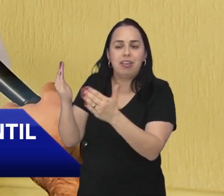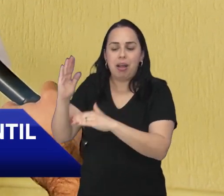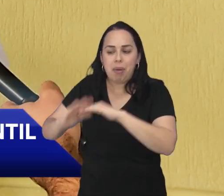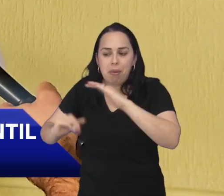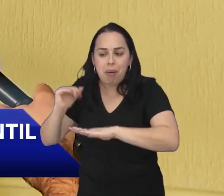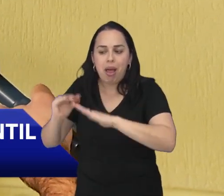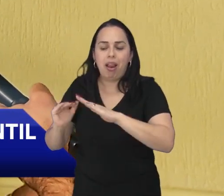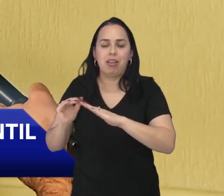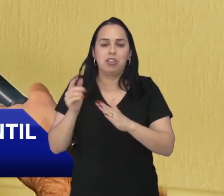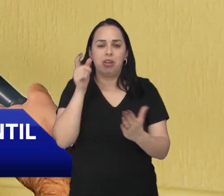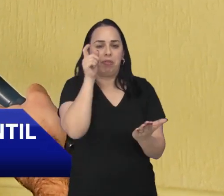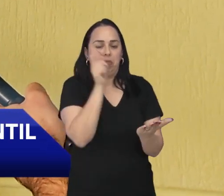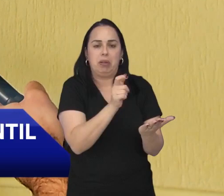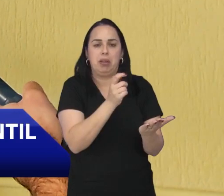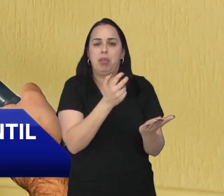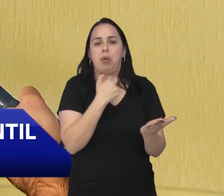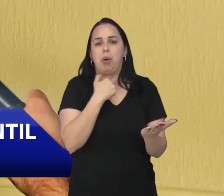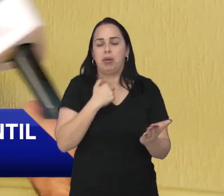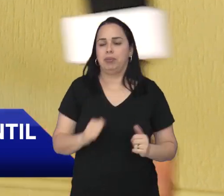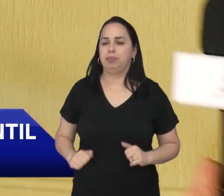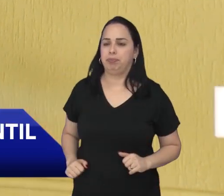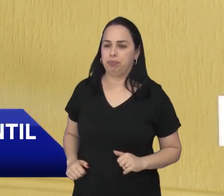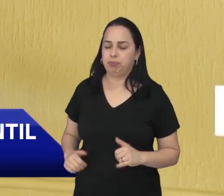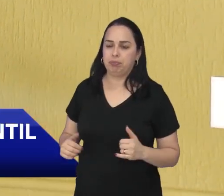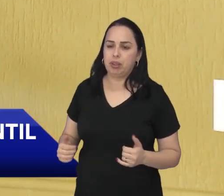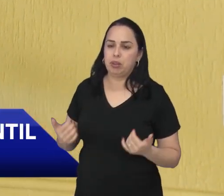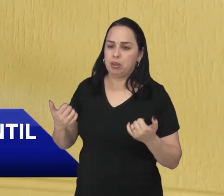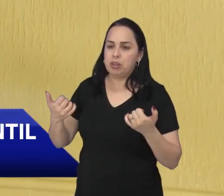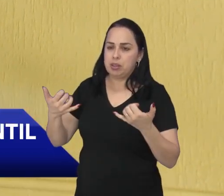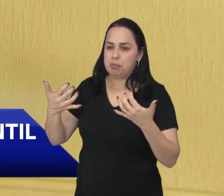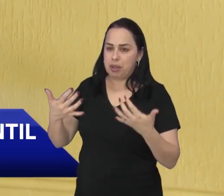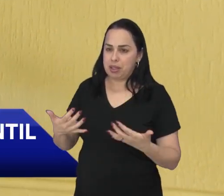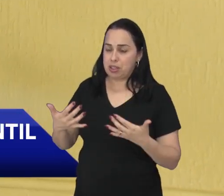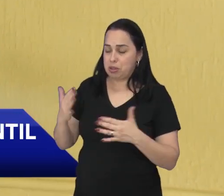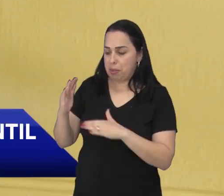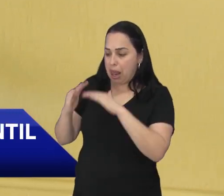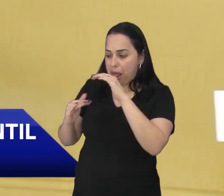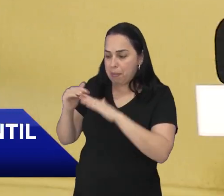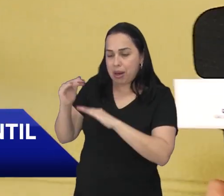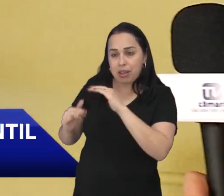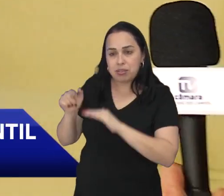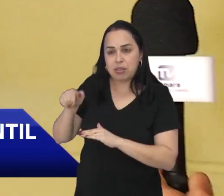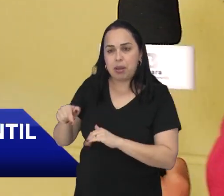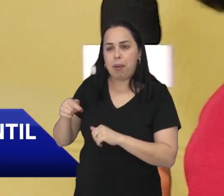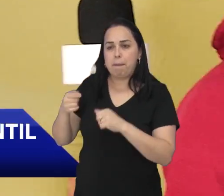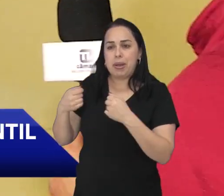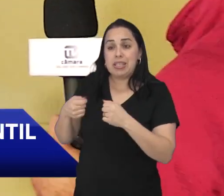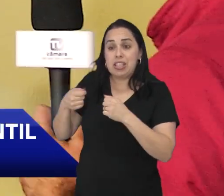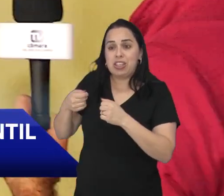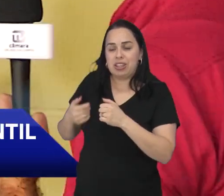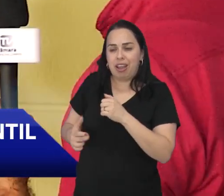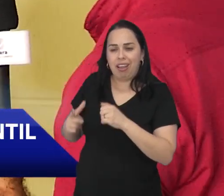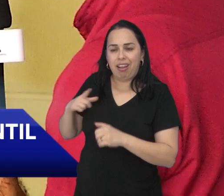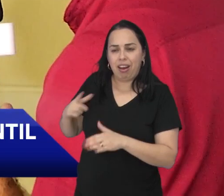desenvolvam outras habilidades além da tela. E quando a gente fala justamente dessas habilidades, né, é